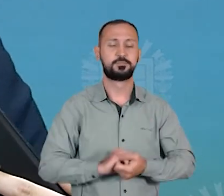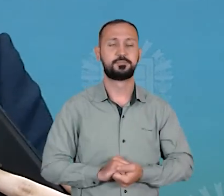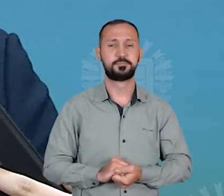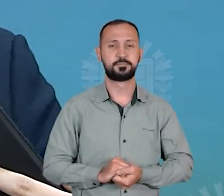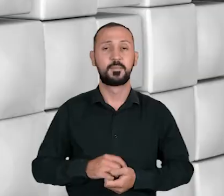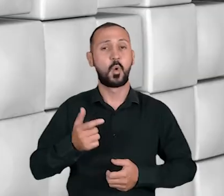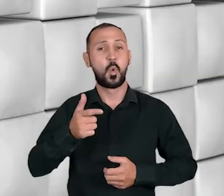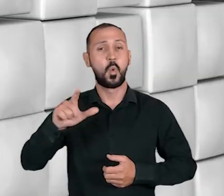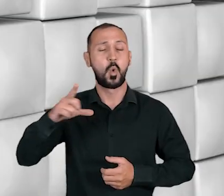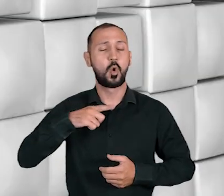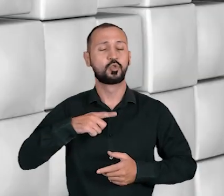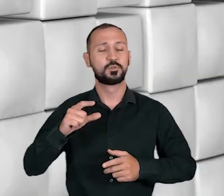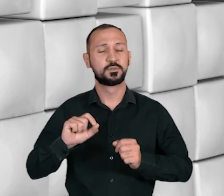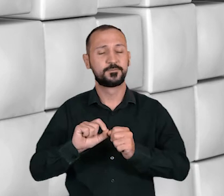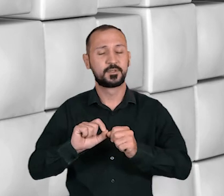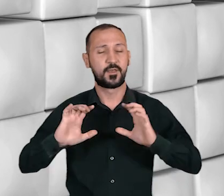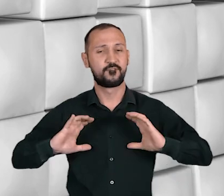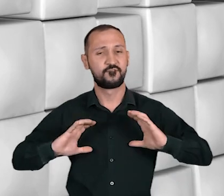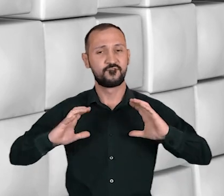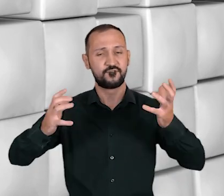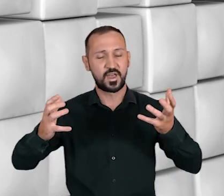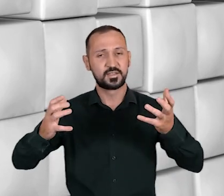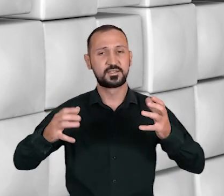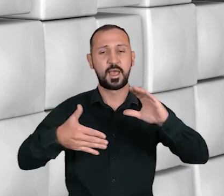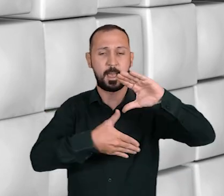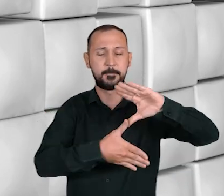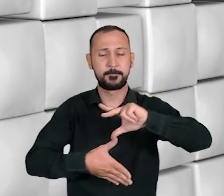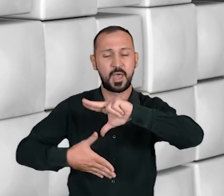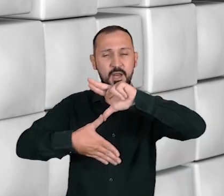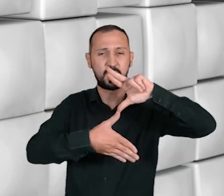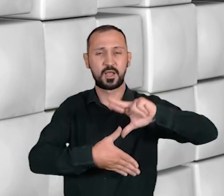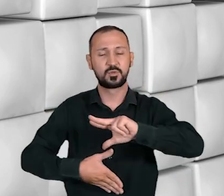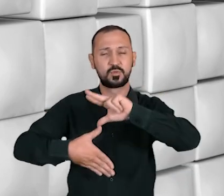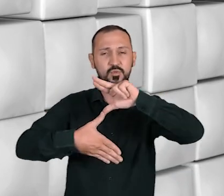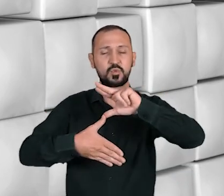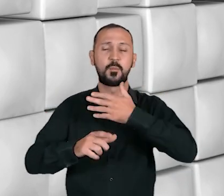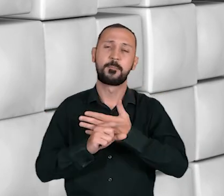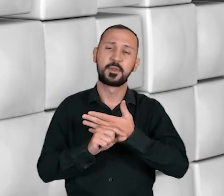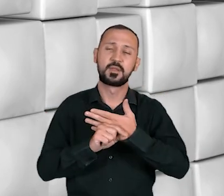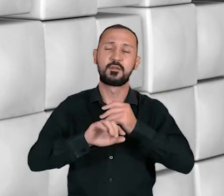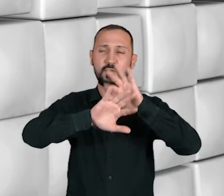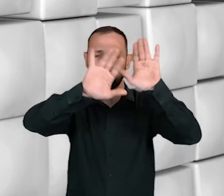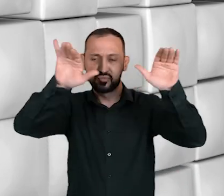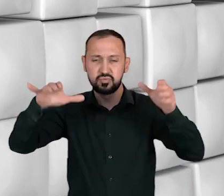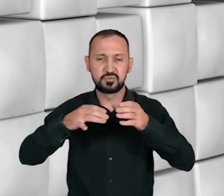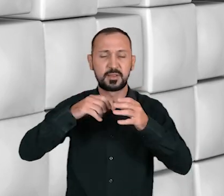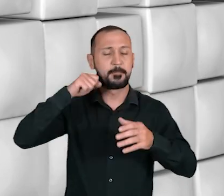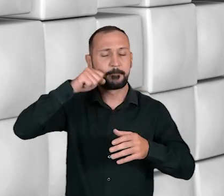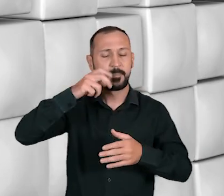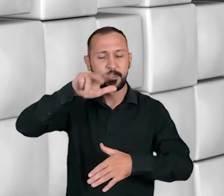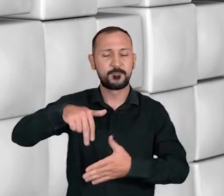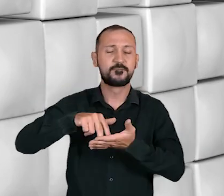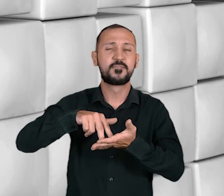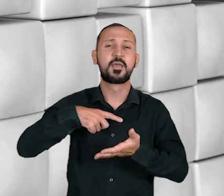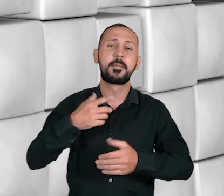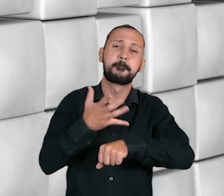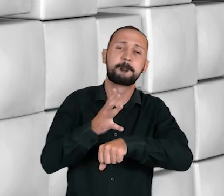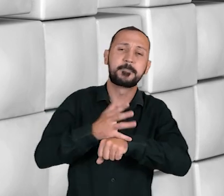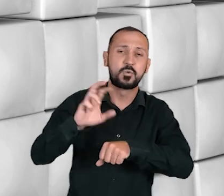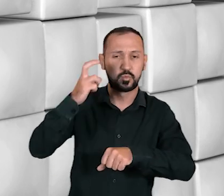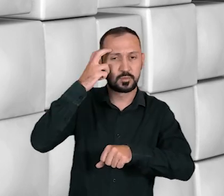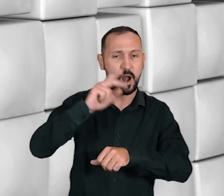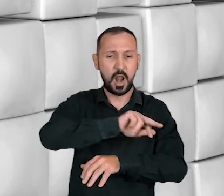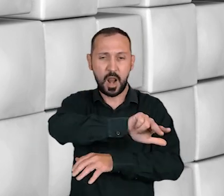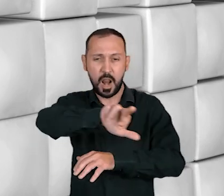divulgado. Mais uma edição do Festival América do Sul Pantanal foi lançada. O evento reúne artistas e